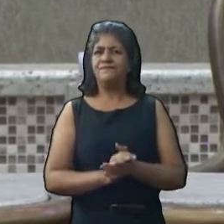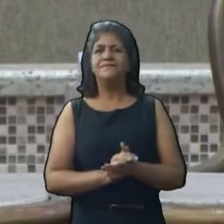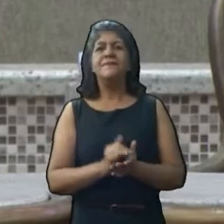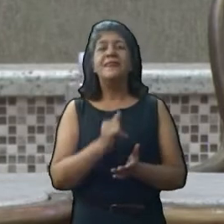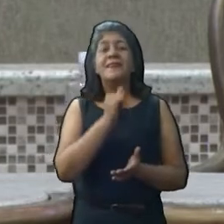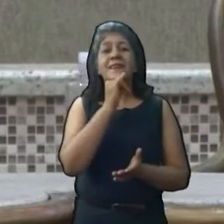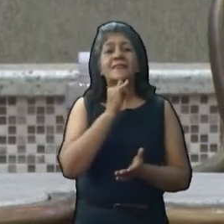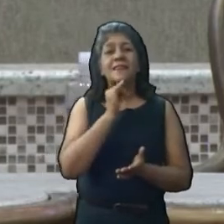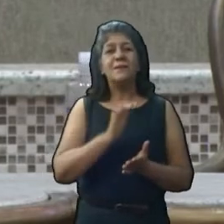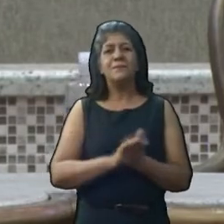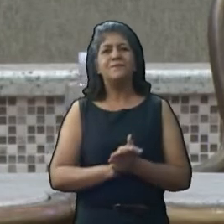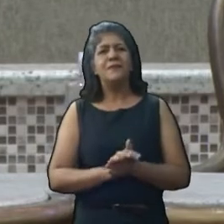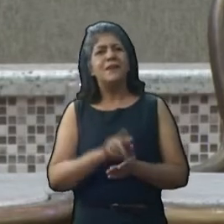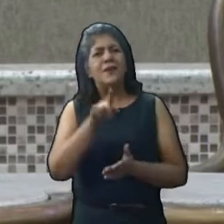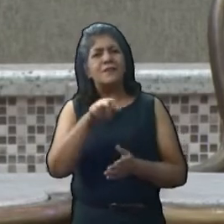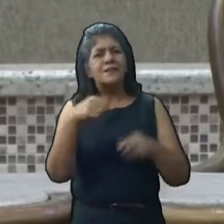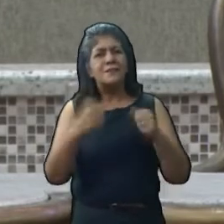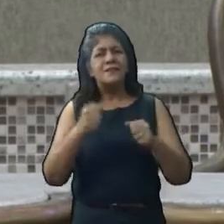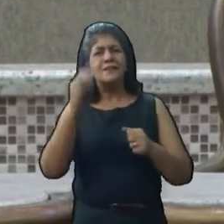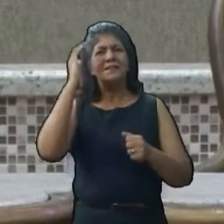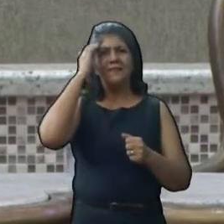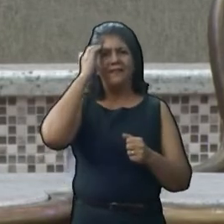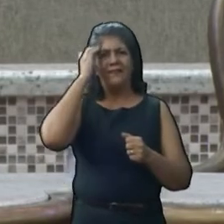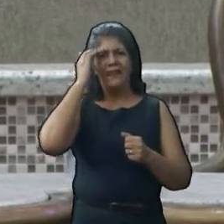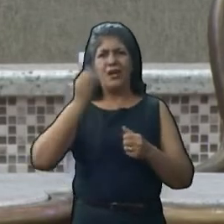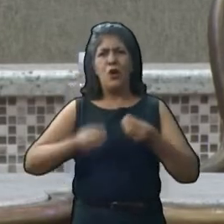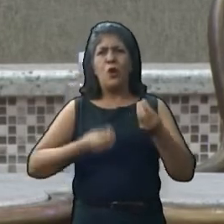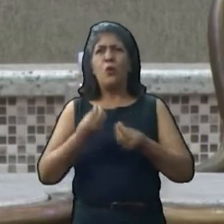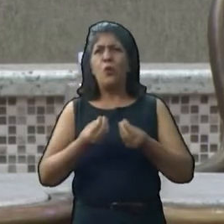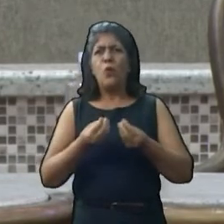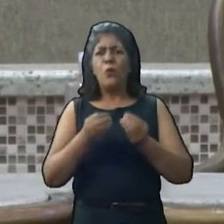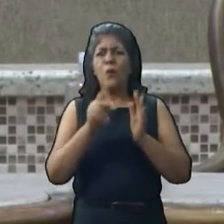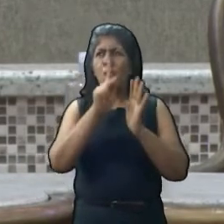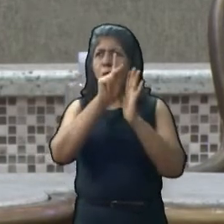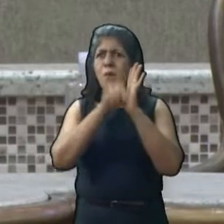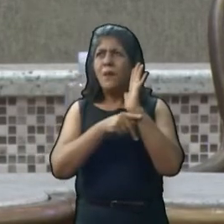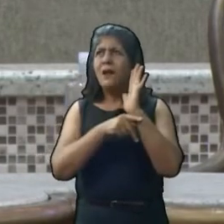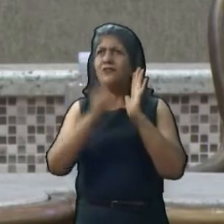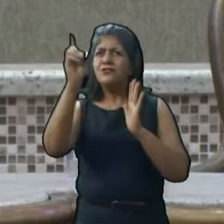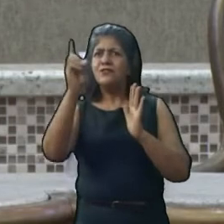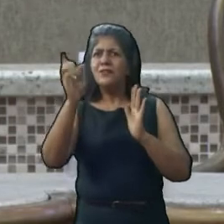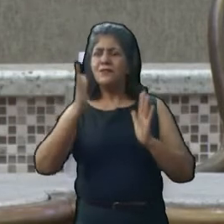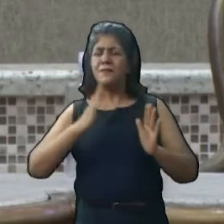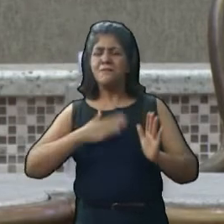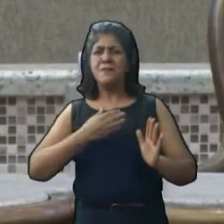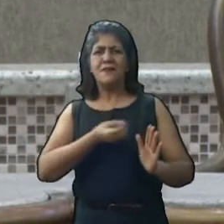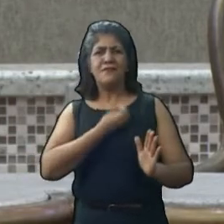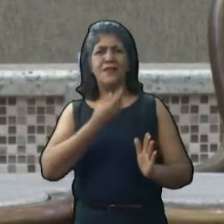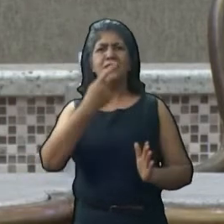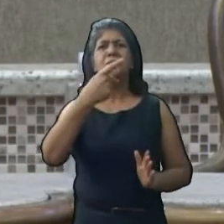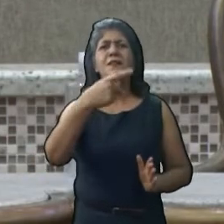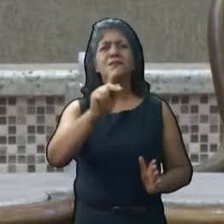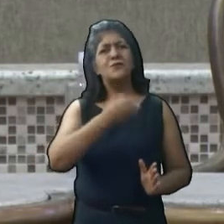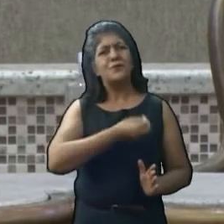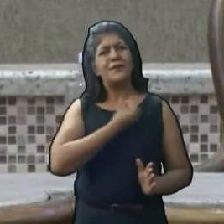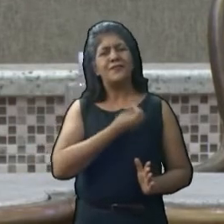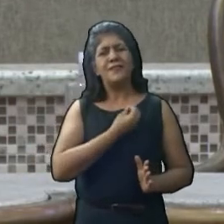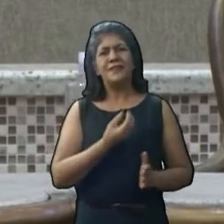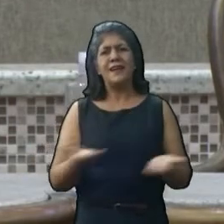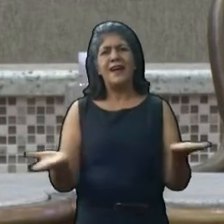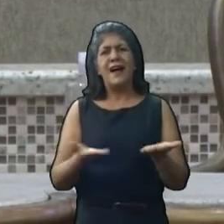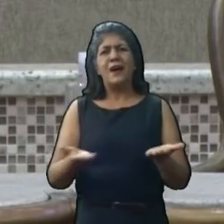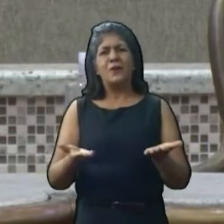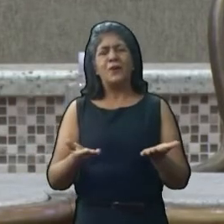parte somente uma parte do plano de deus em sua vida mas eu estou falando neste